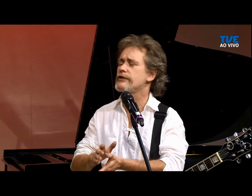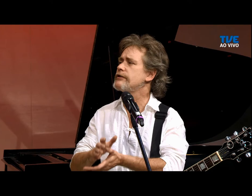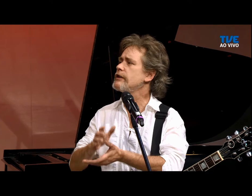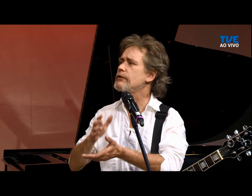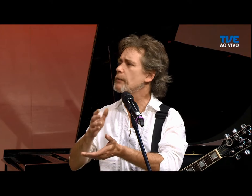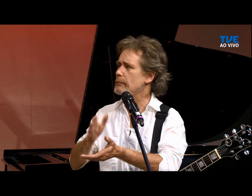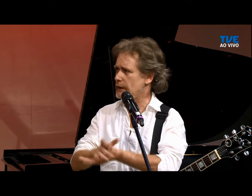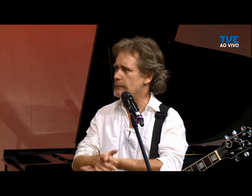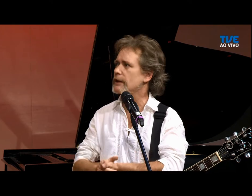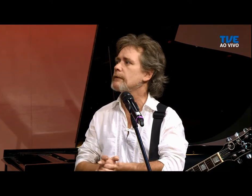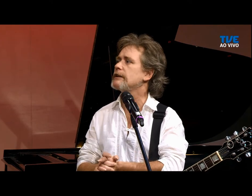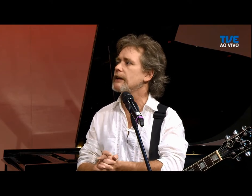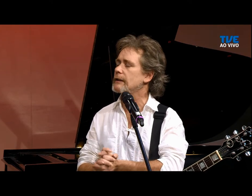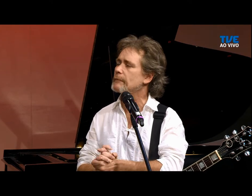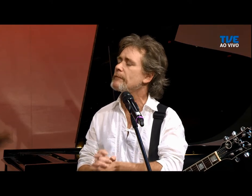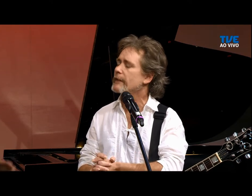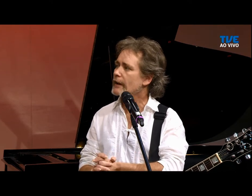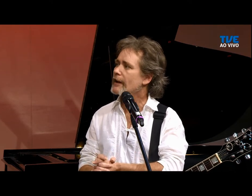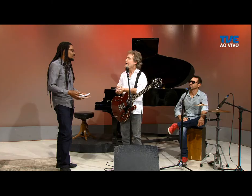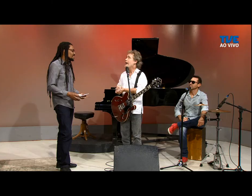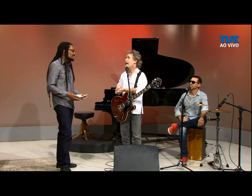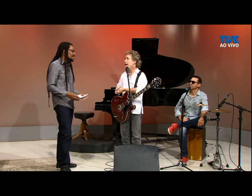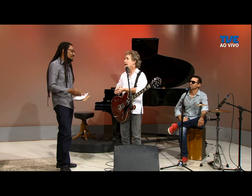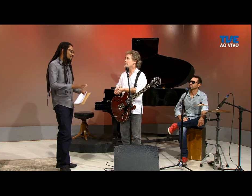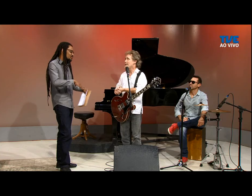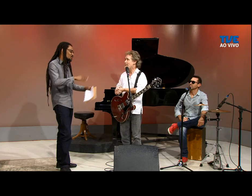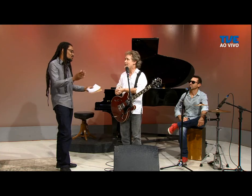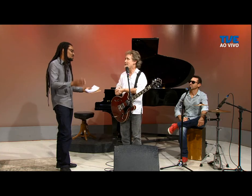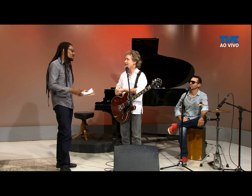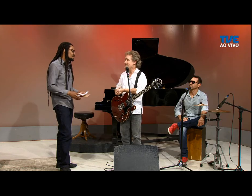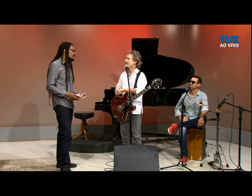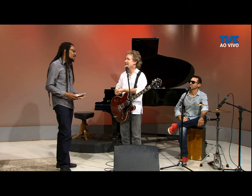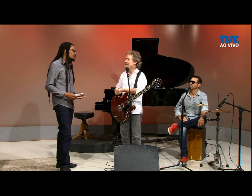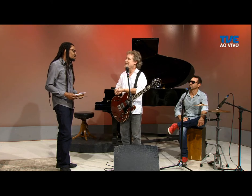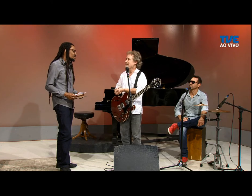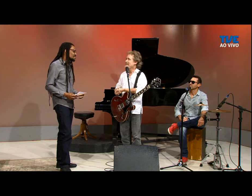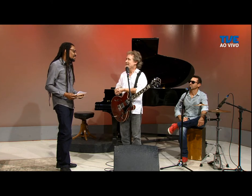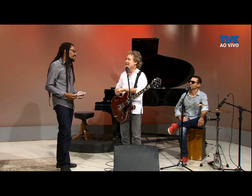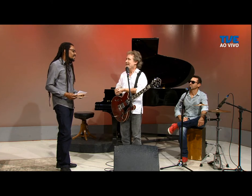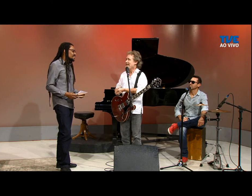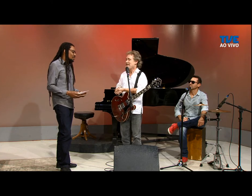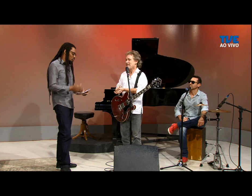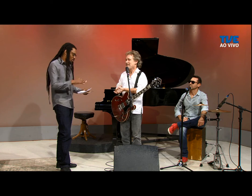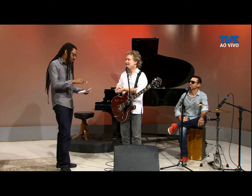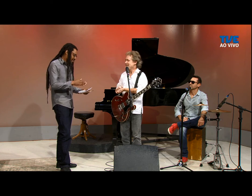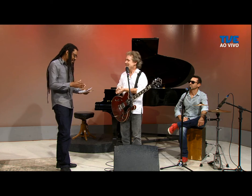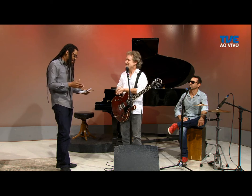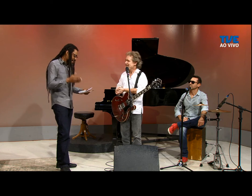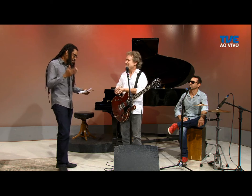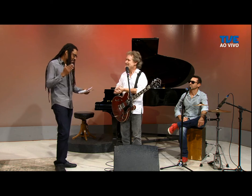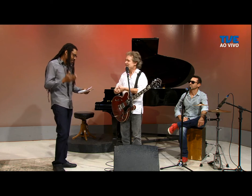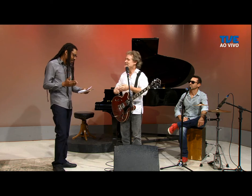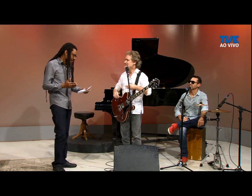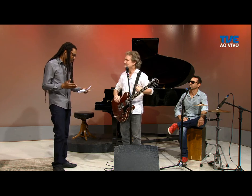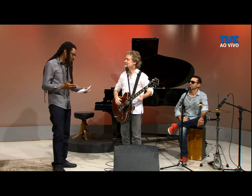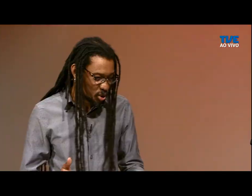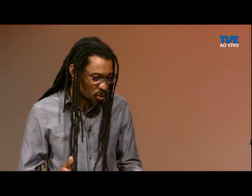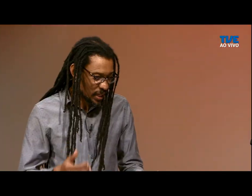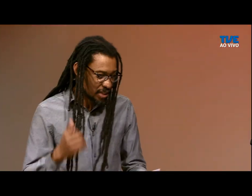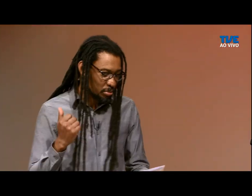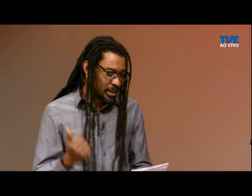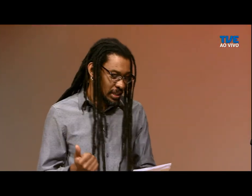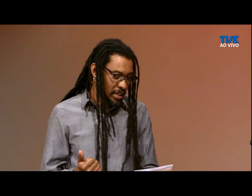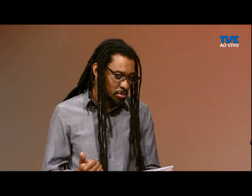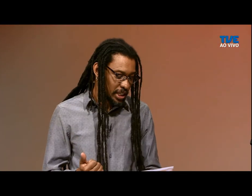facilmente acessível para... Ou, né, repetir formatos, às vezes, né? Cada repetir. Disco diferente do outro. É, então, um pouco dessa galera vai estar aí no